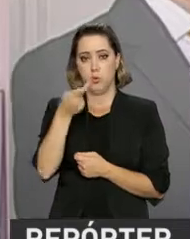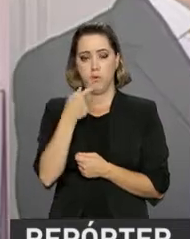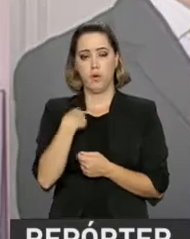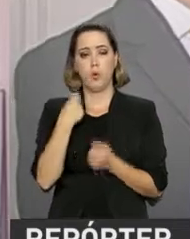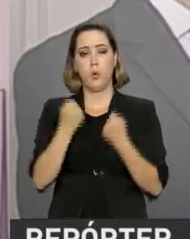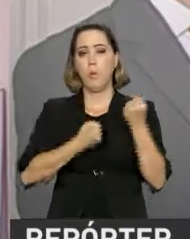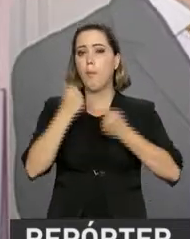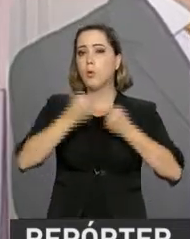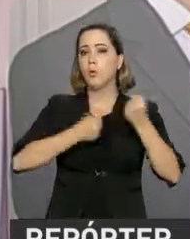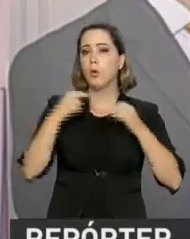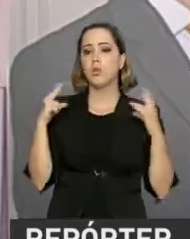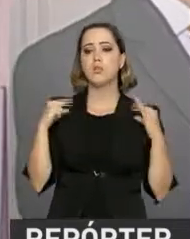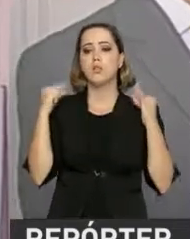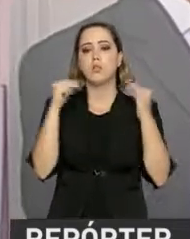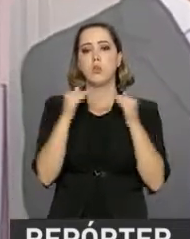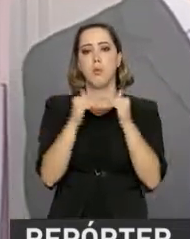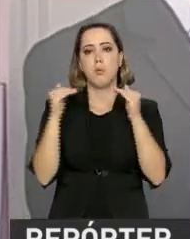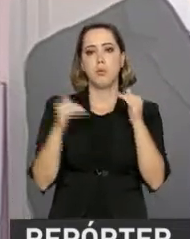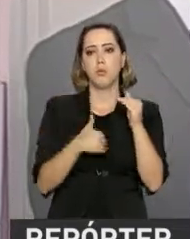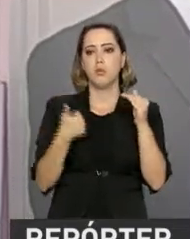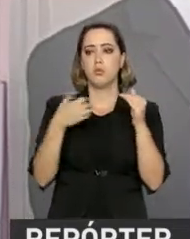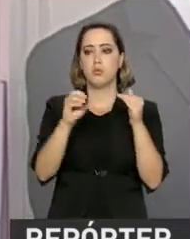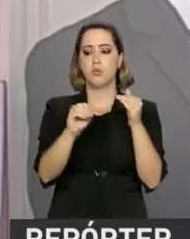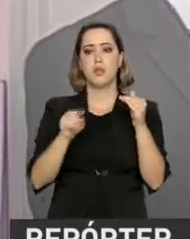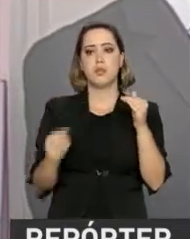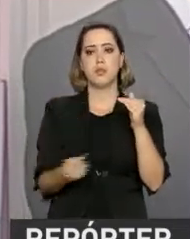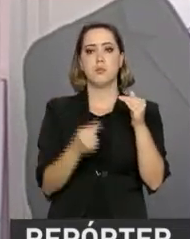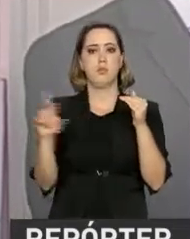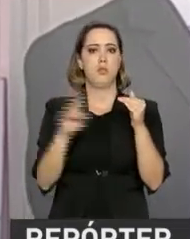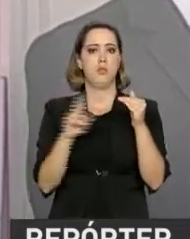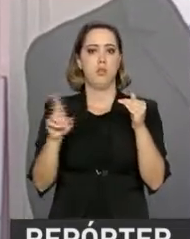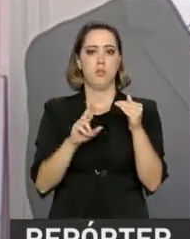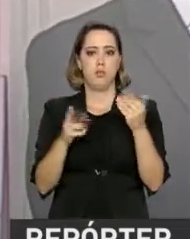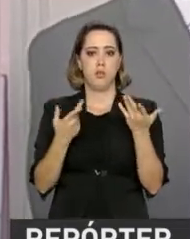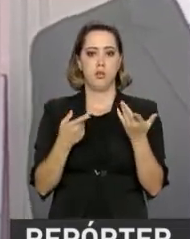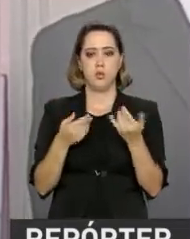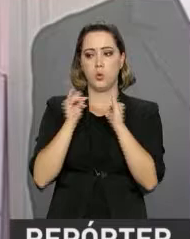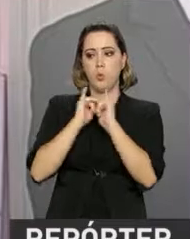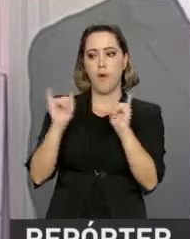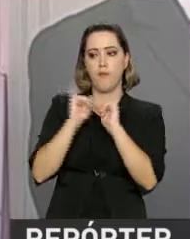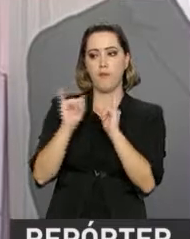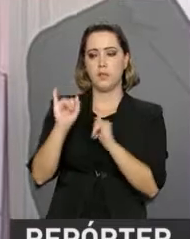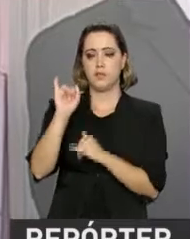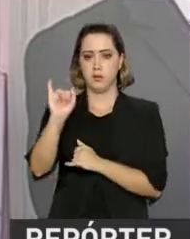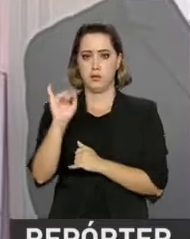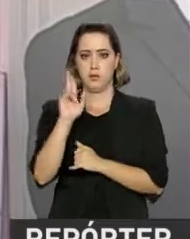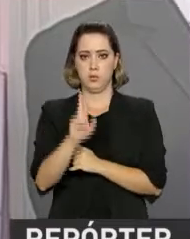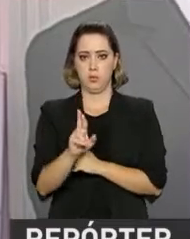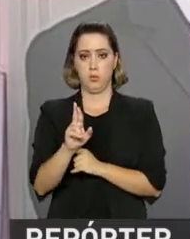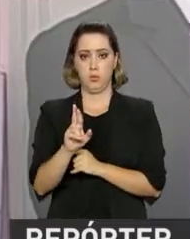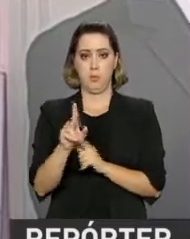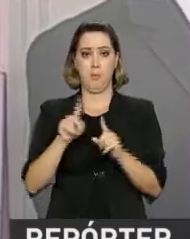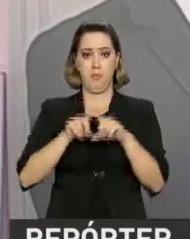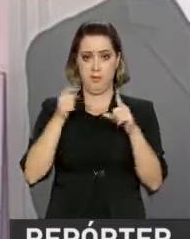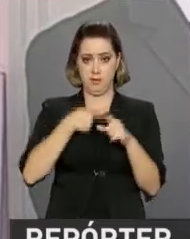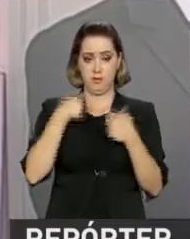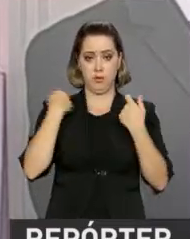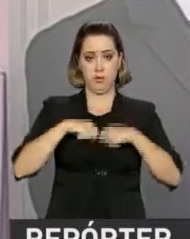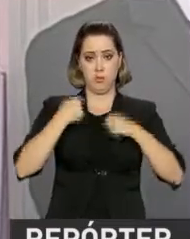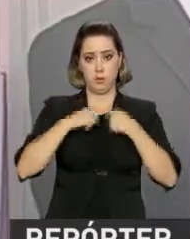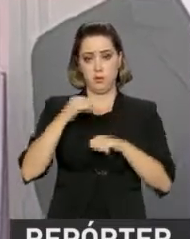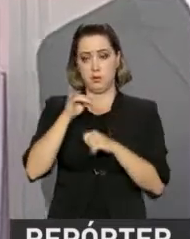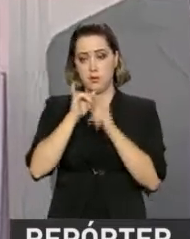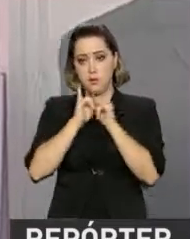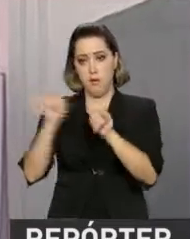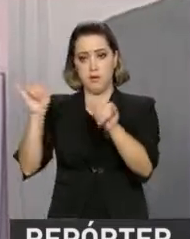a R$ 10 mil no ano. O aplicativo diz que não vai declarar os valores pagos. Preciso declarar esta renda dele mesmo